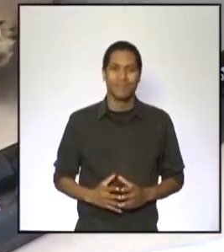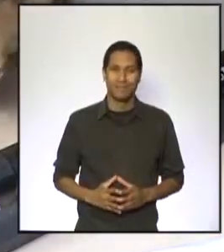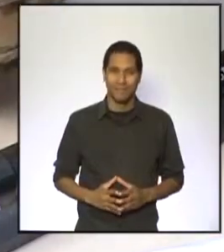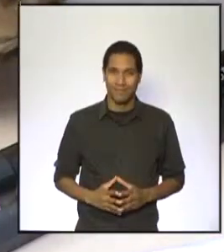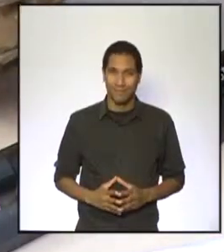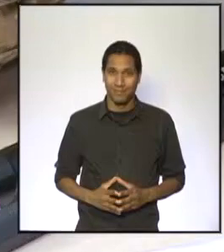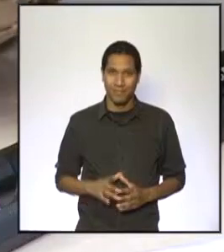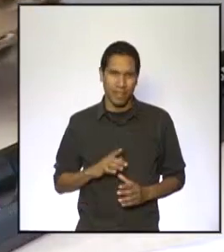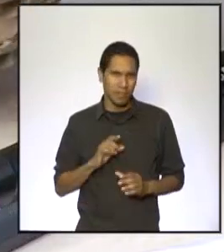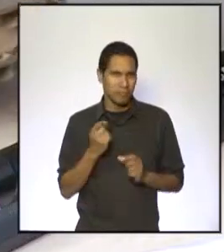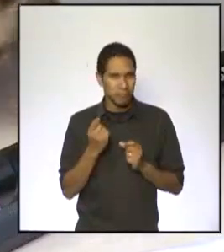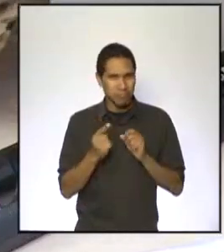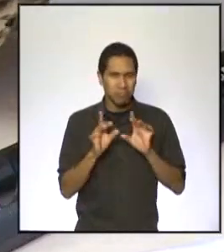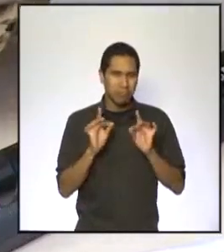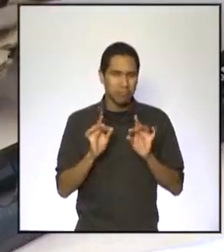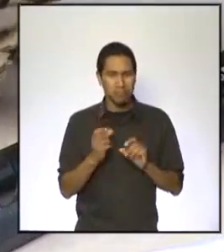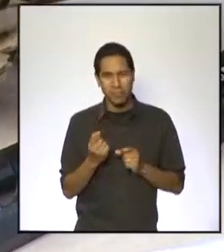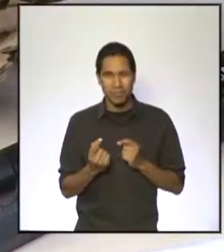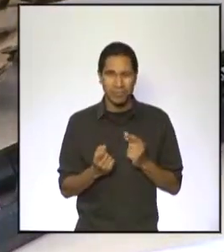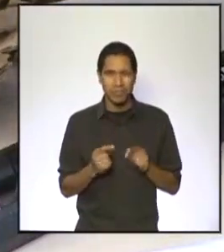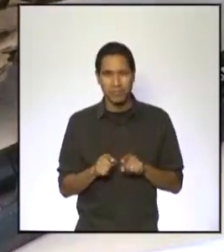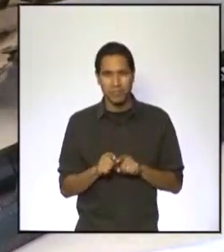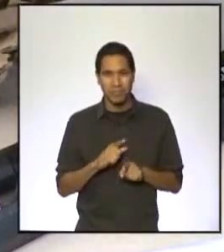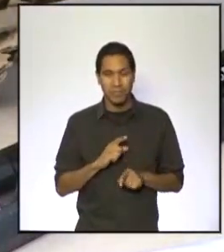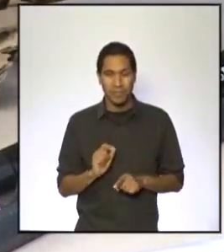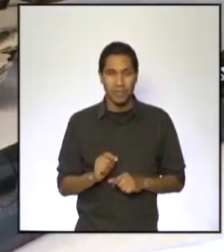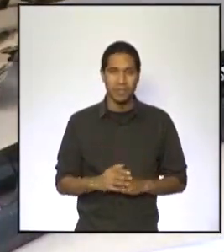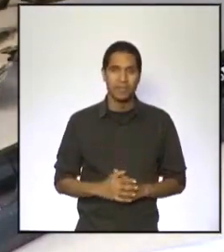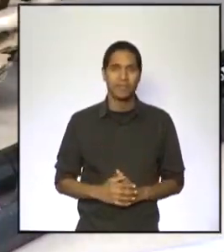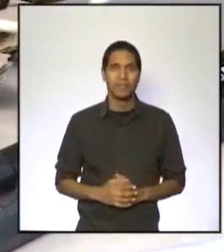Faltam alguns detalhes ainda.